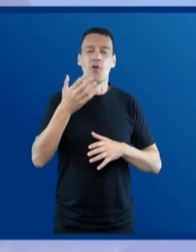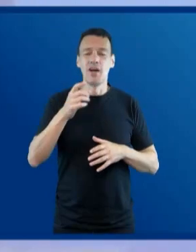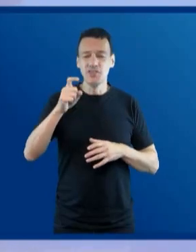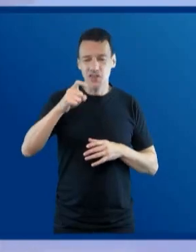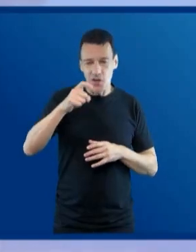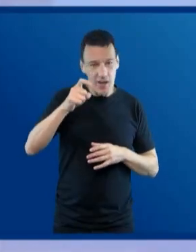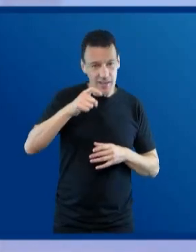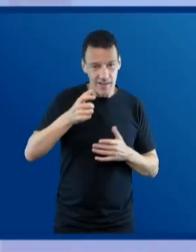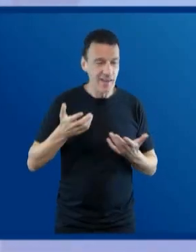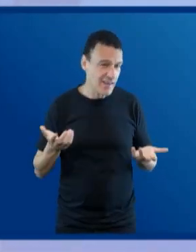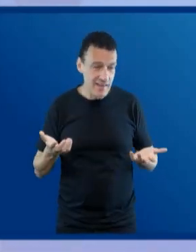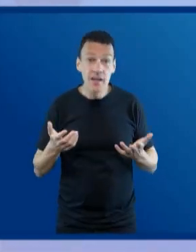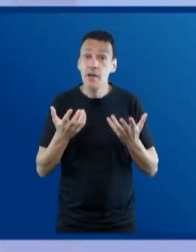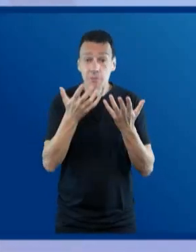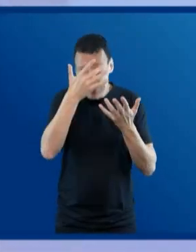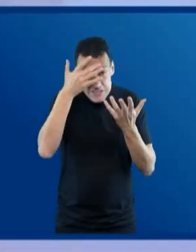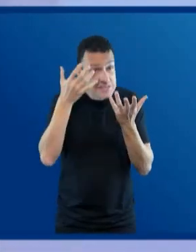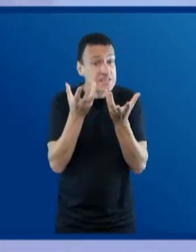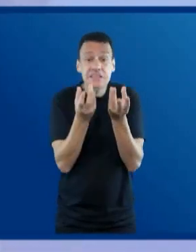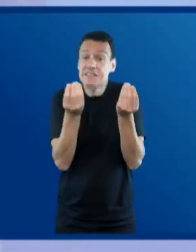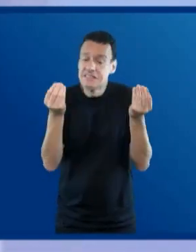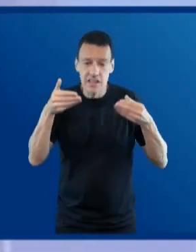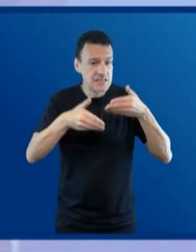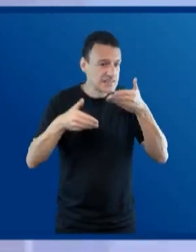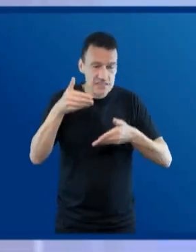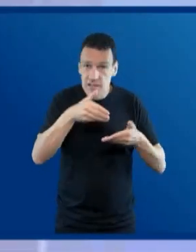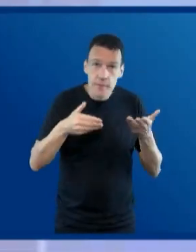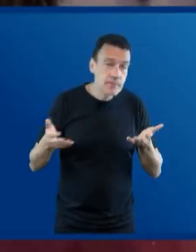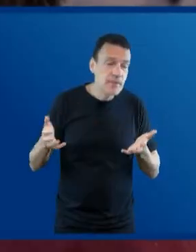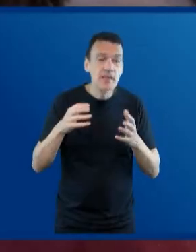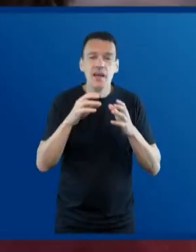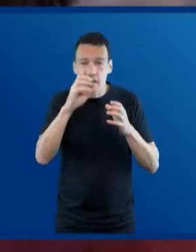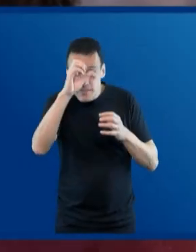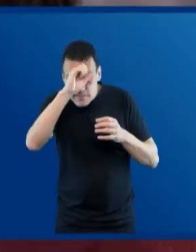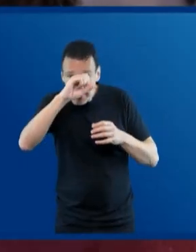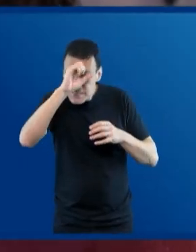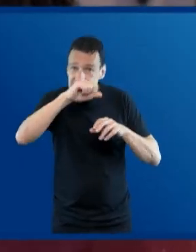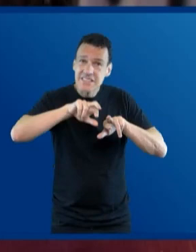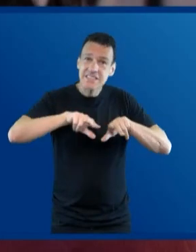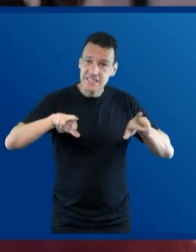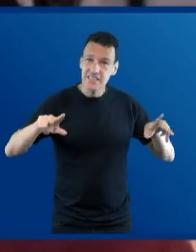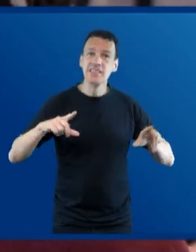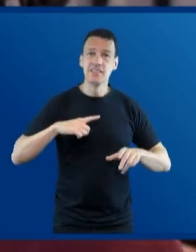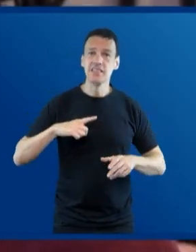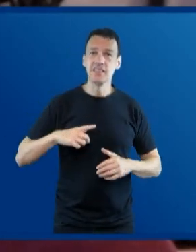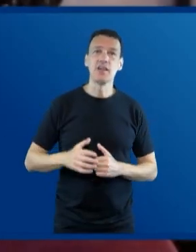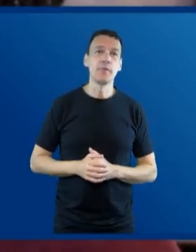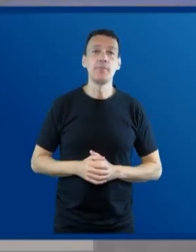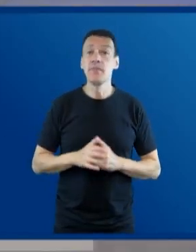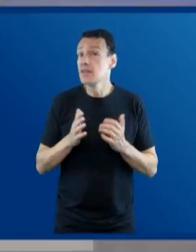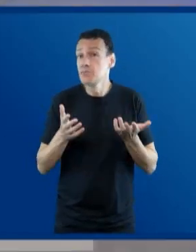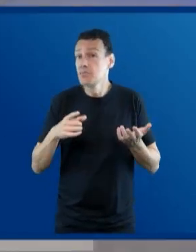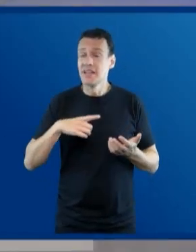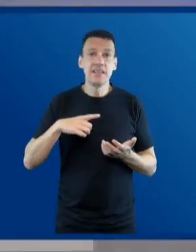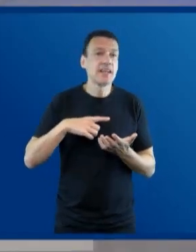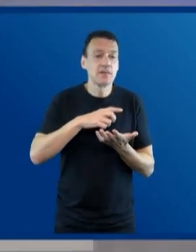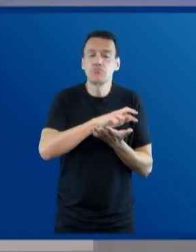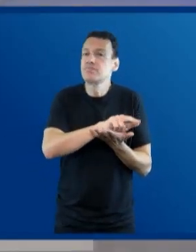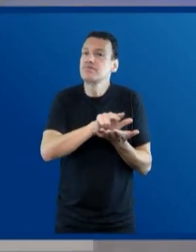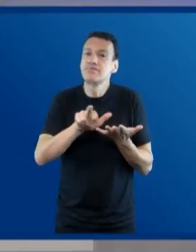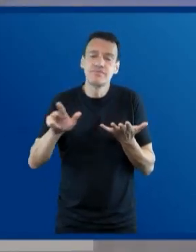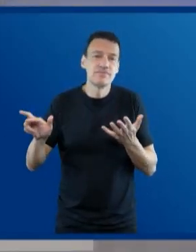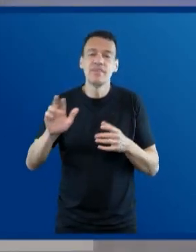acesso muito grande de pessoas, olhando para esse conteúdo. Então, vocês vejam que a gente tem diversas plataformas que é para ir atingindo